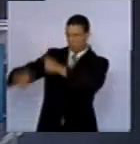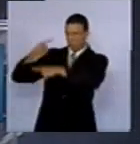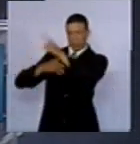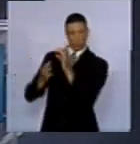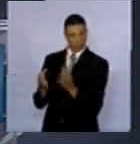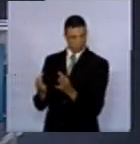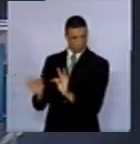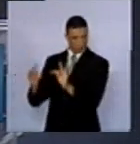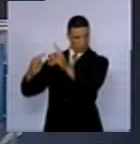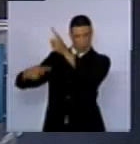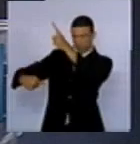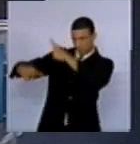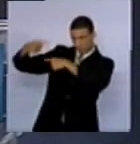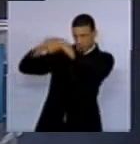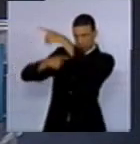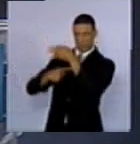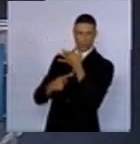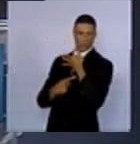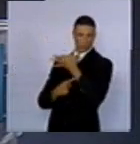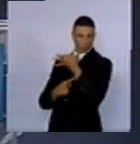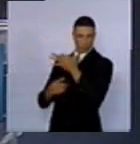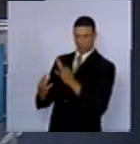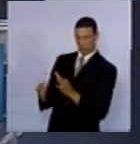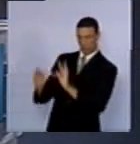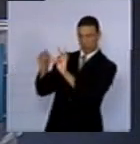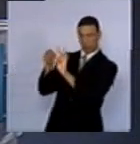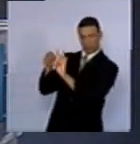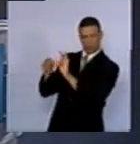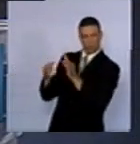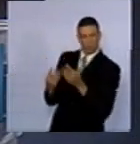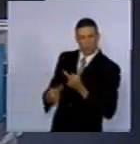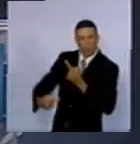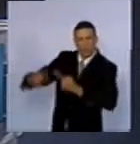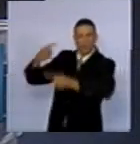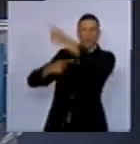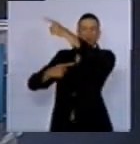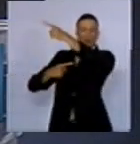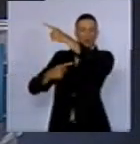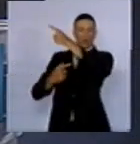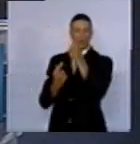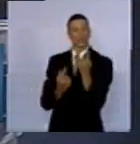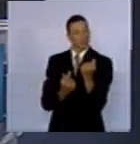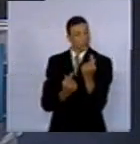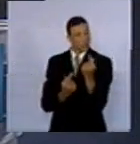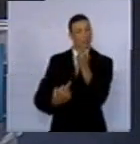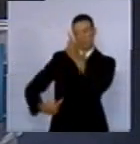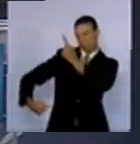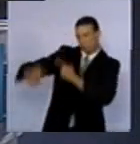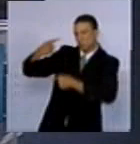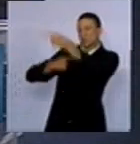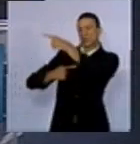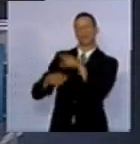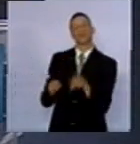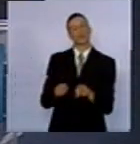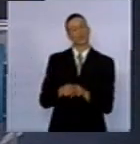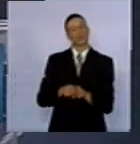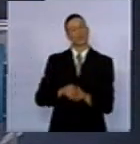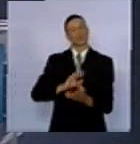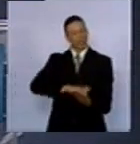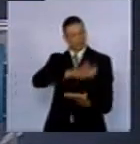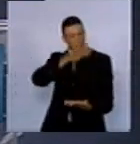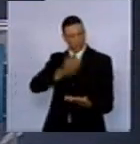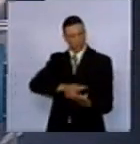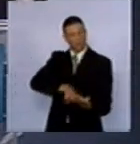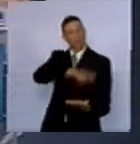tecnológica atrás do ponto de vista da tecnologia mas uma convergência Econômica que pode ser traduzido sim